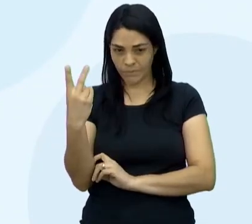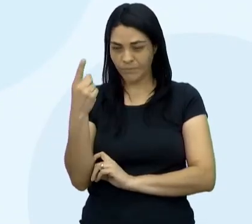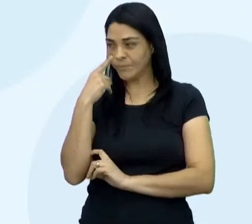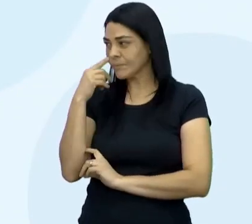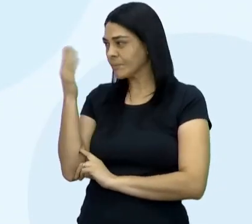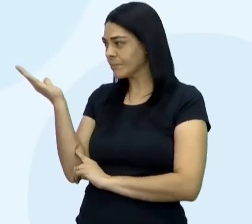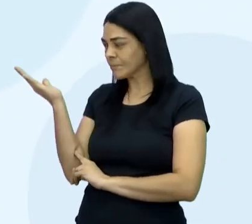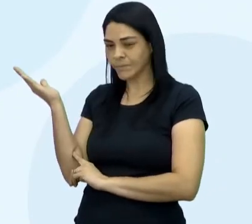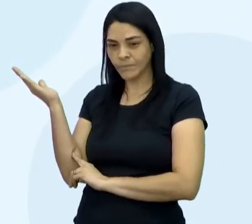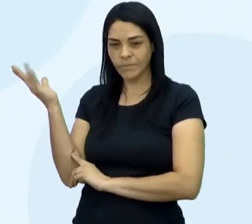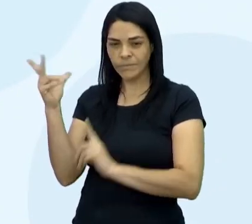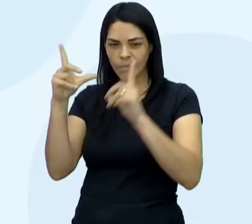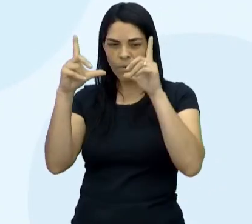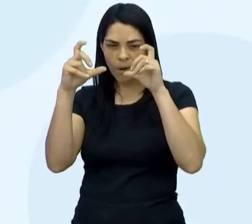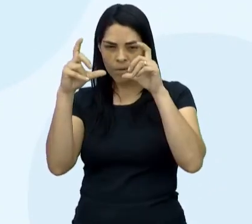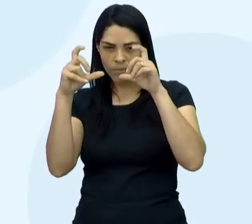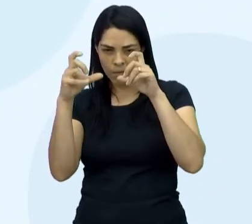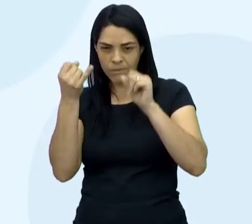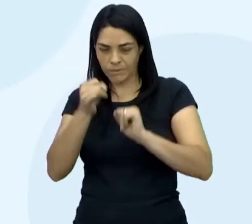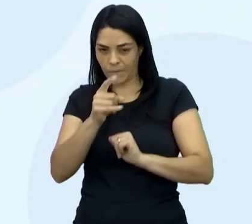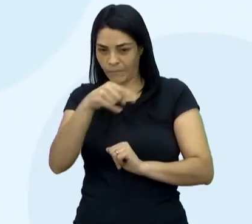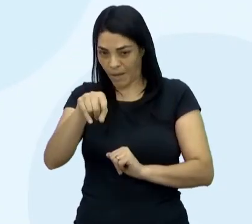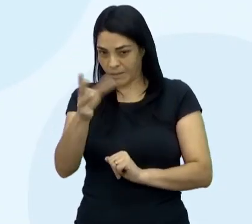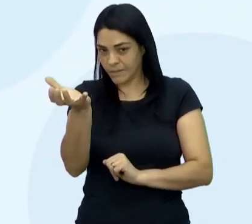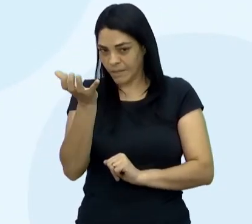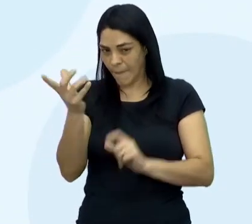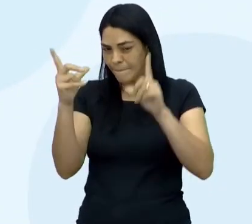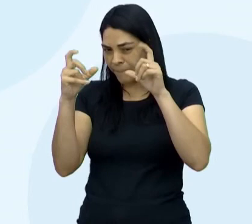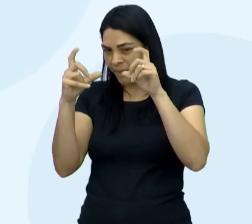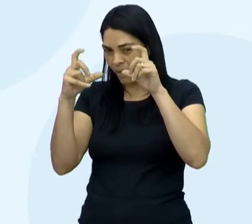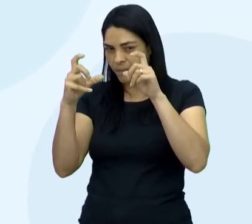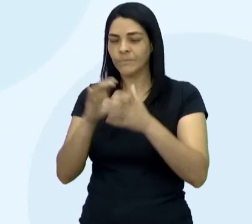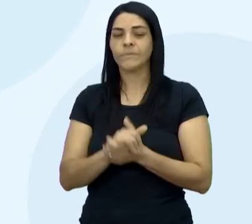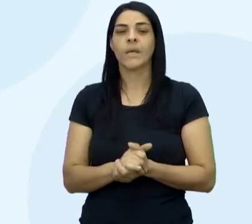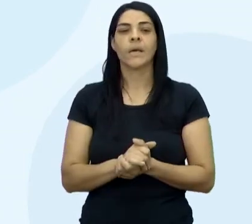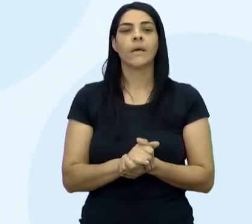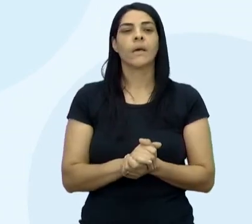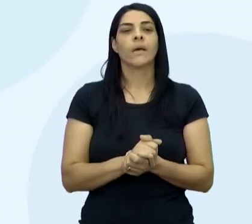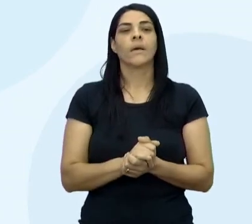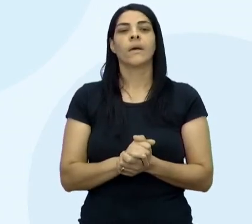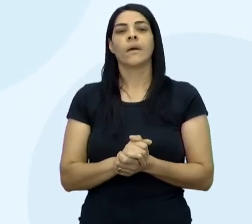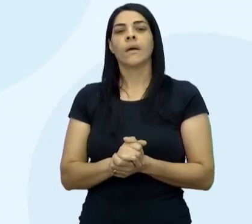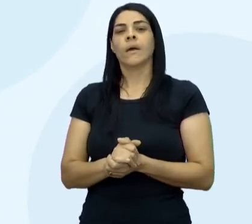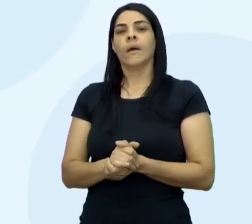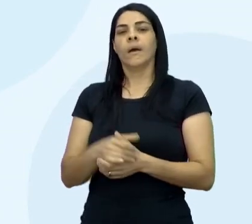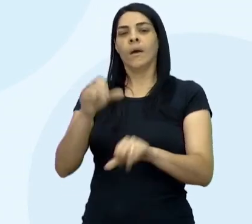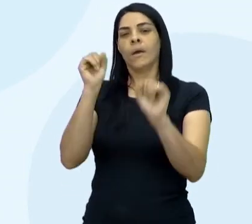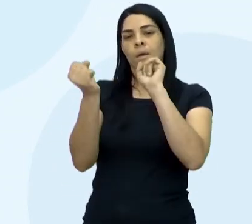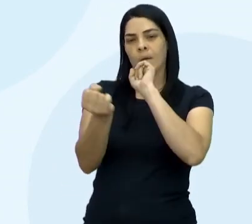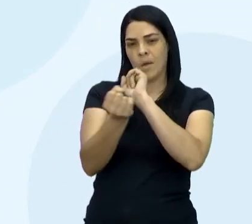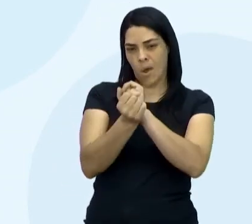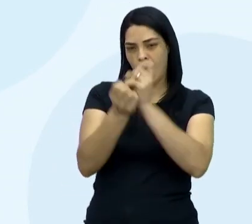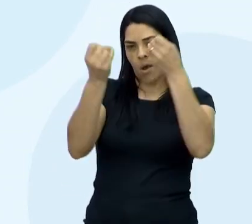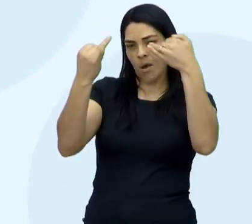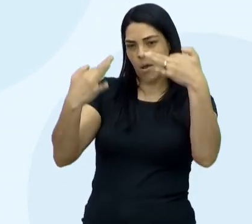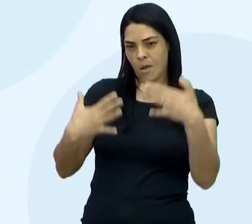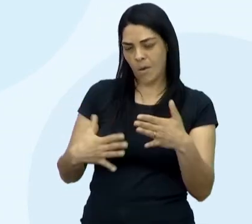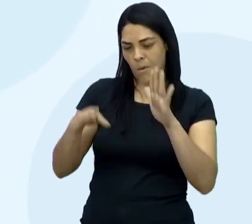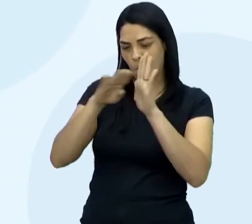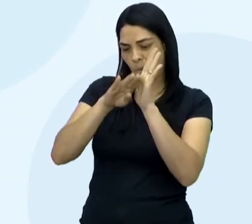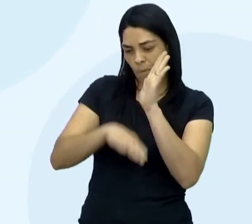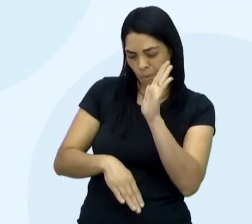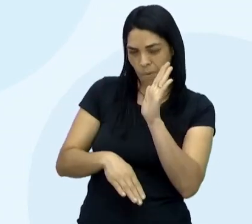printar também nesse momento se vocês quiserem o fato de terem sido escravizados pode explicar a noção de inferioridade